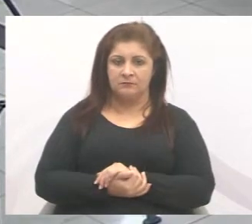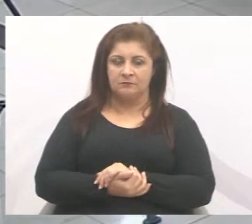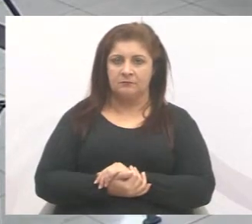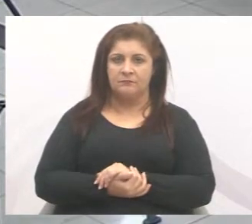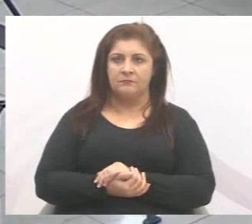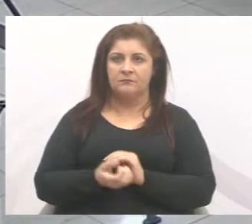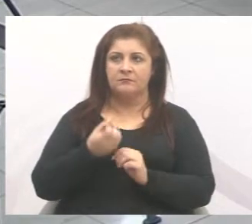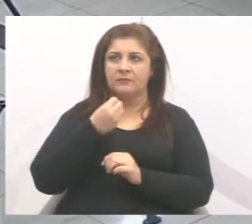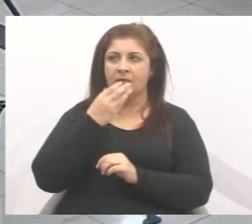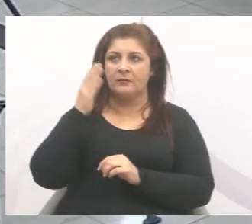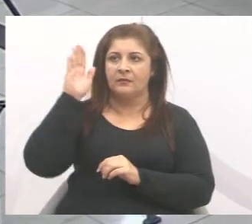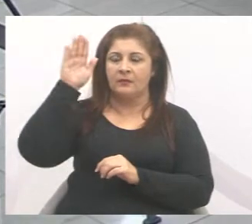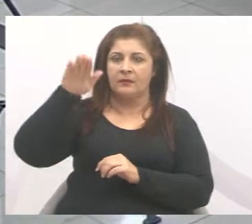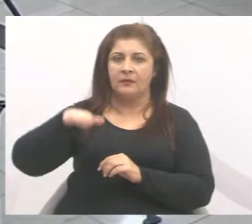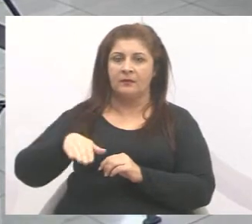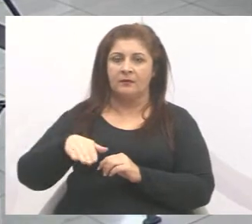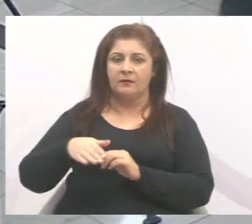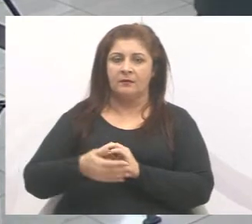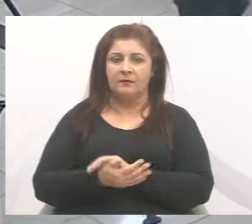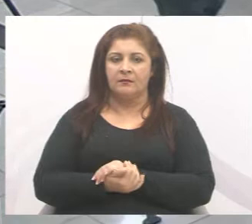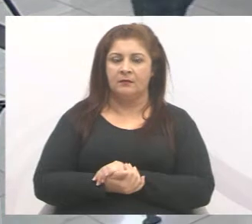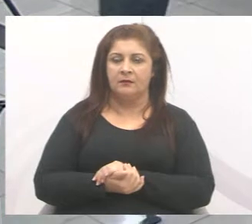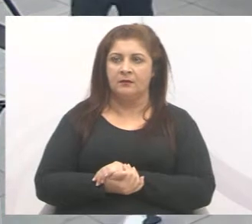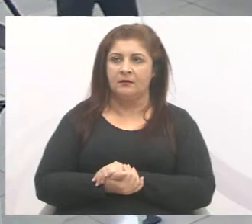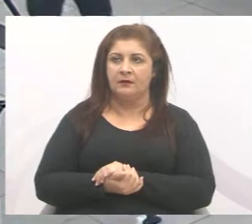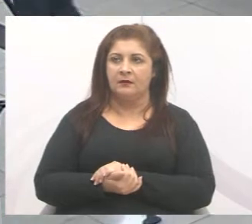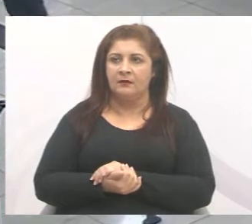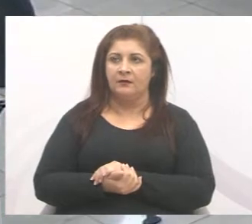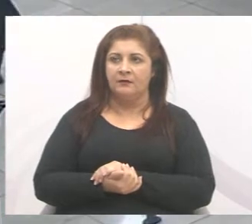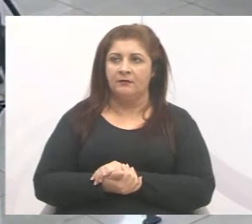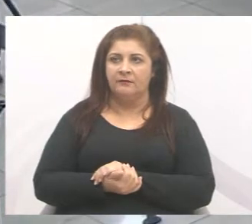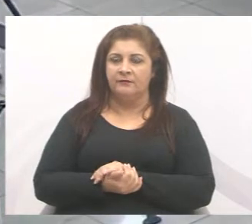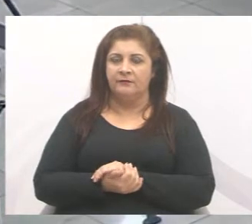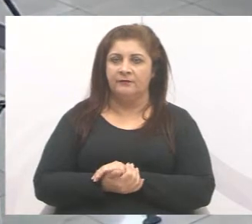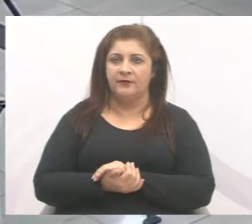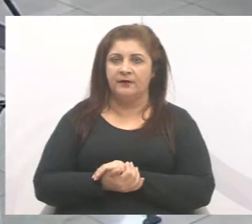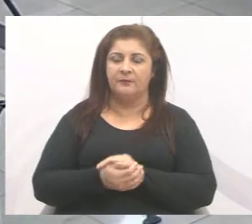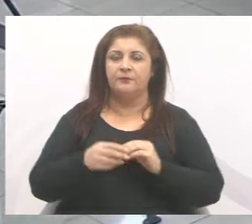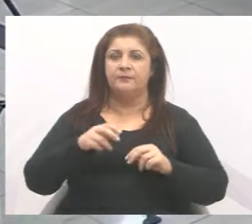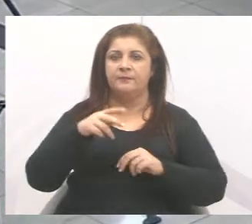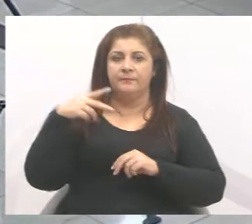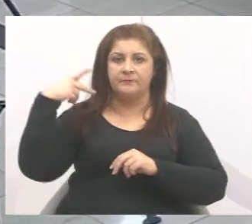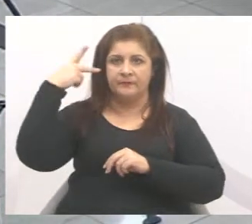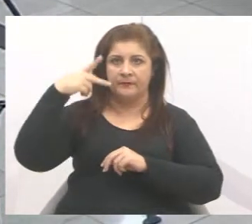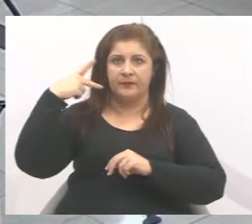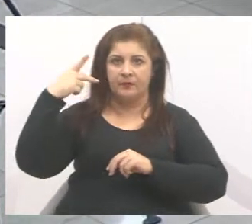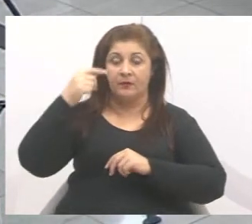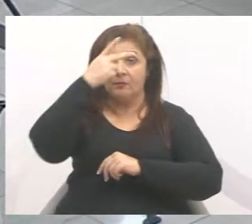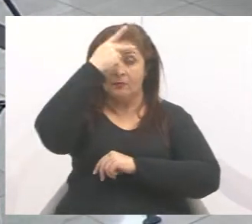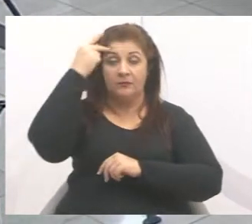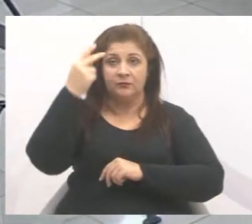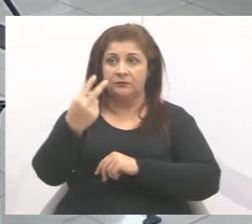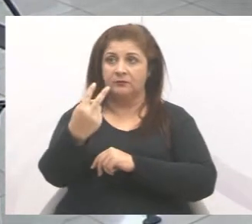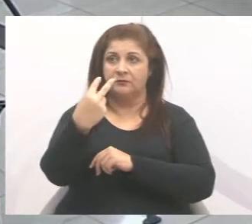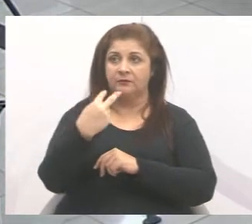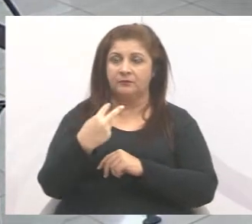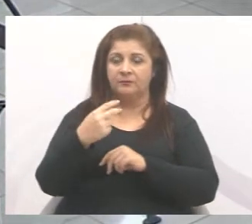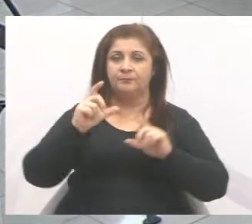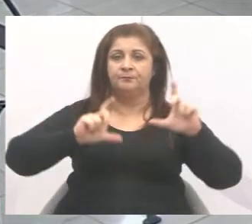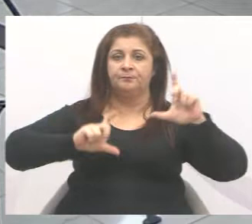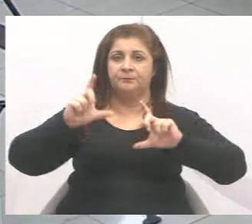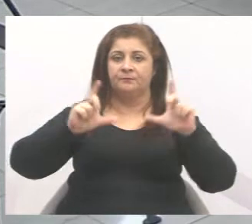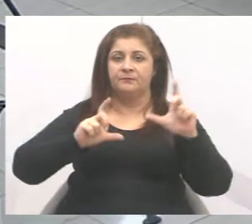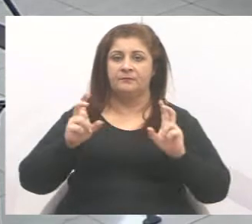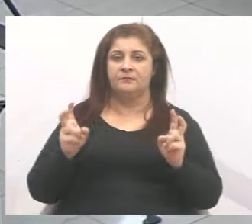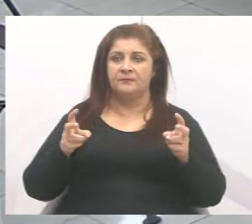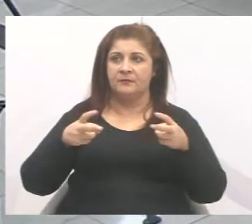Boa tarde, senhores vereadores, os componentes da mesa, demais vereadores, as pessoas que nos assistem pela TV